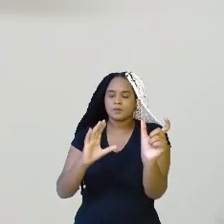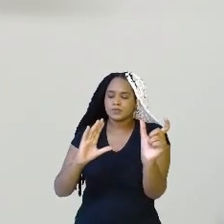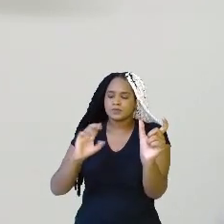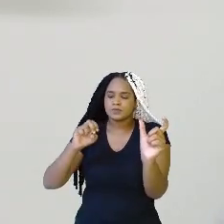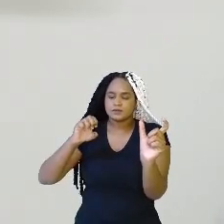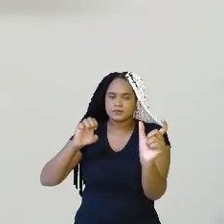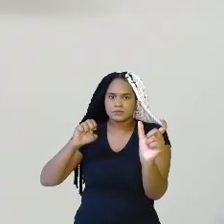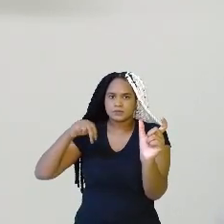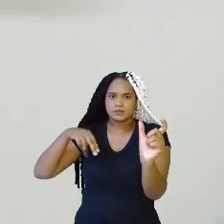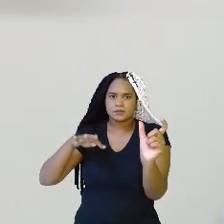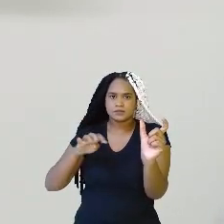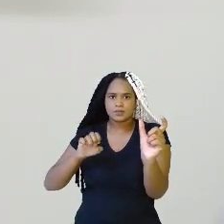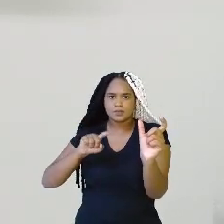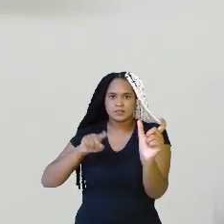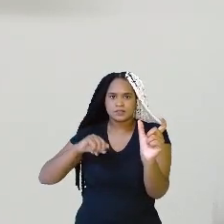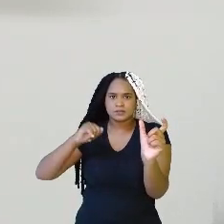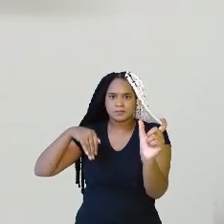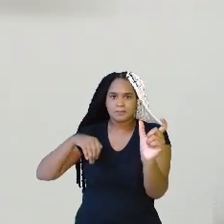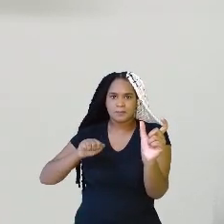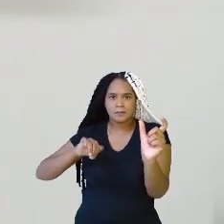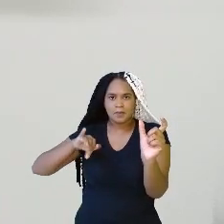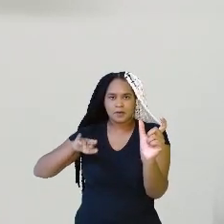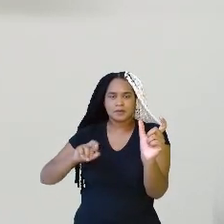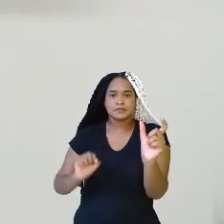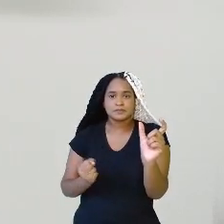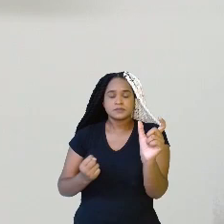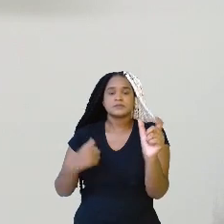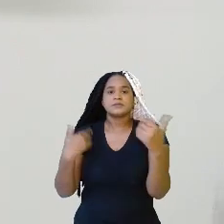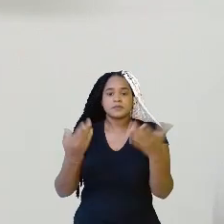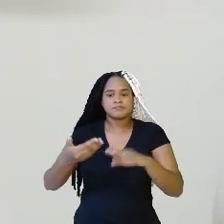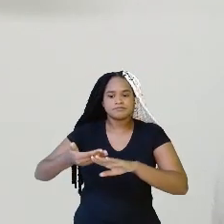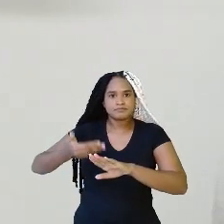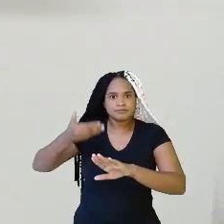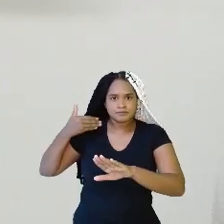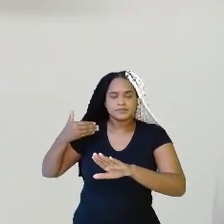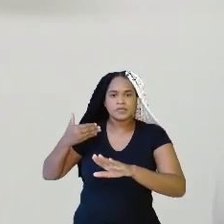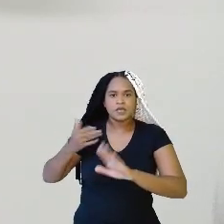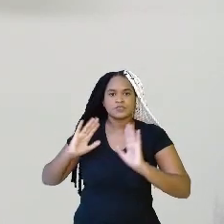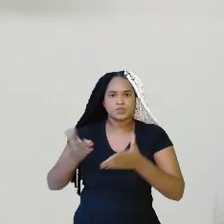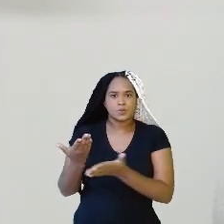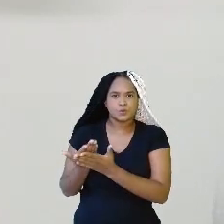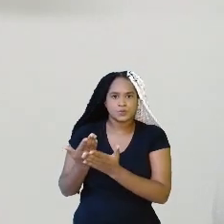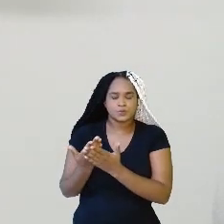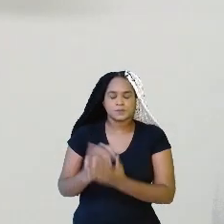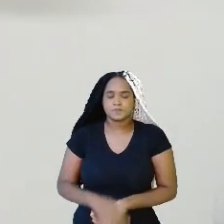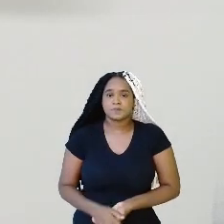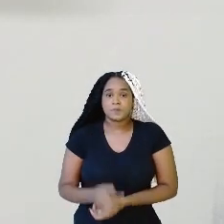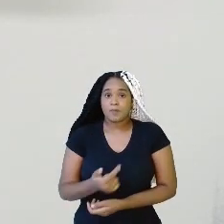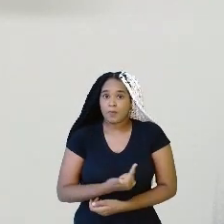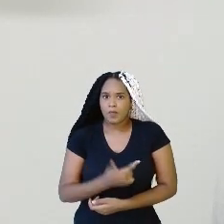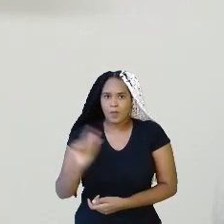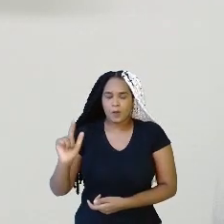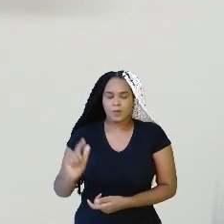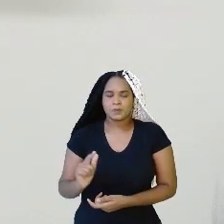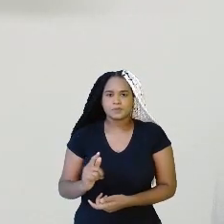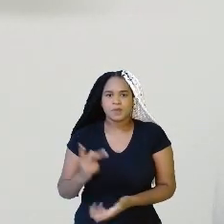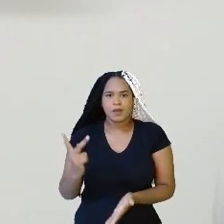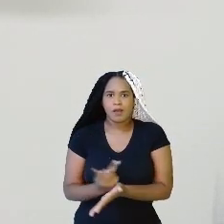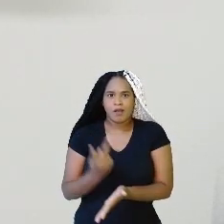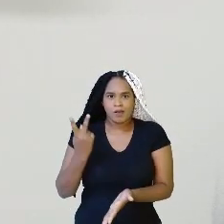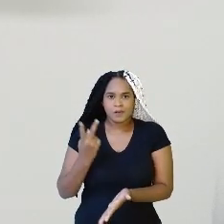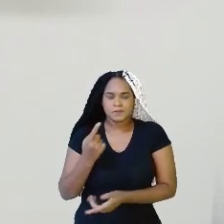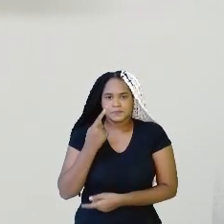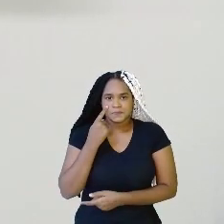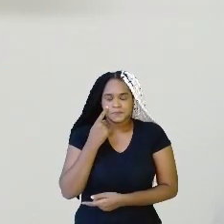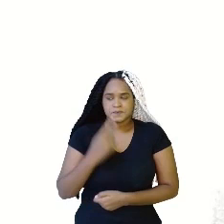Nas aulas anteriores, a gente trabalhou um pouco sobre isso. Olha a outra situação. Eu tenho aqui